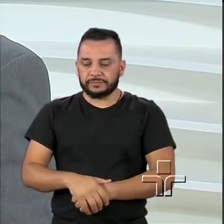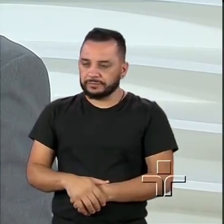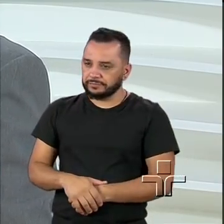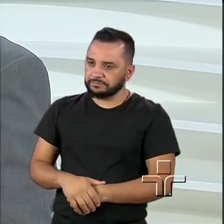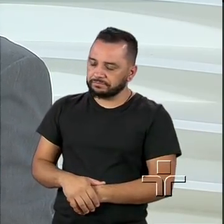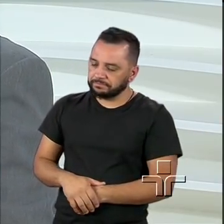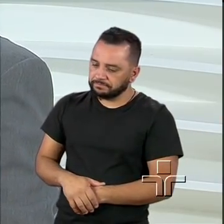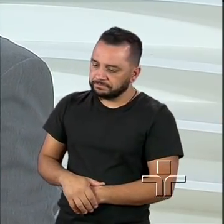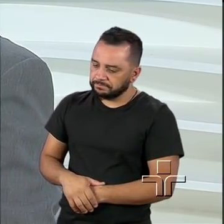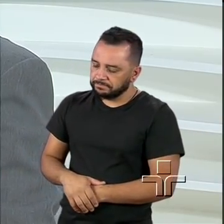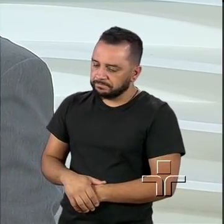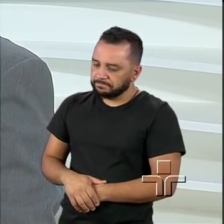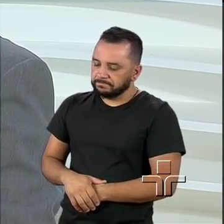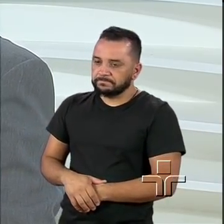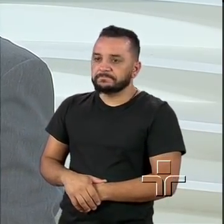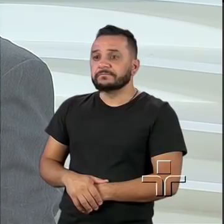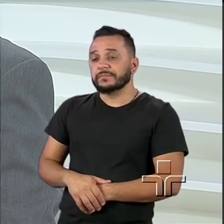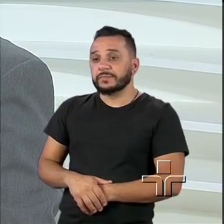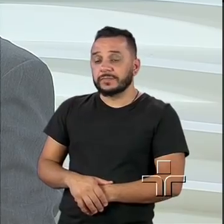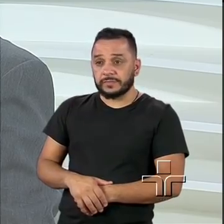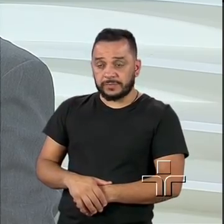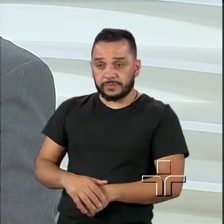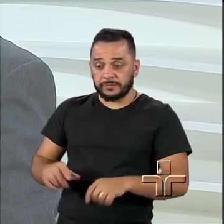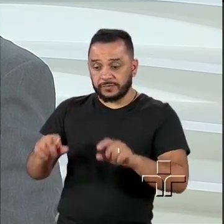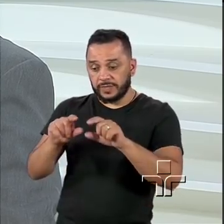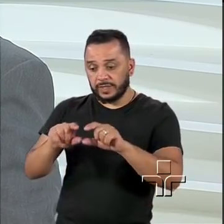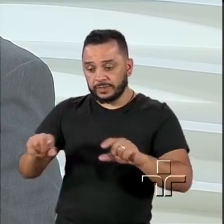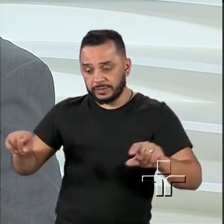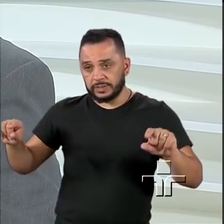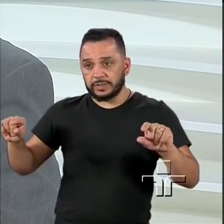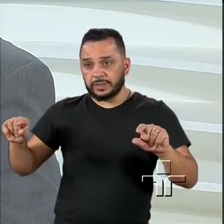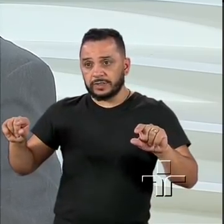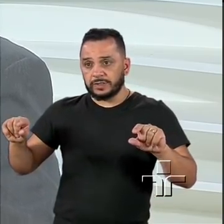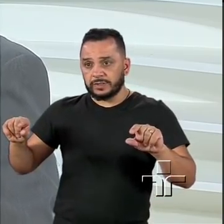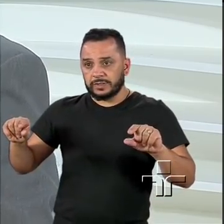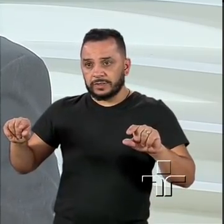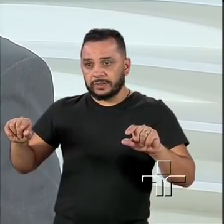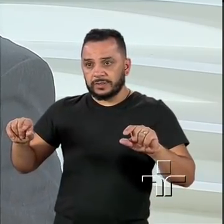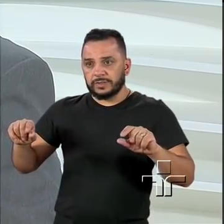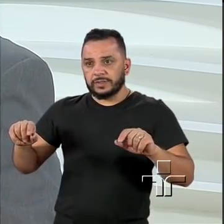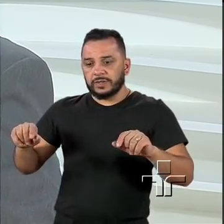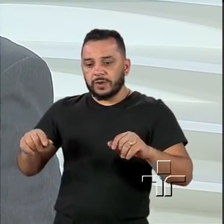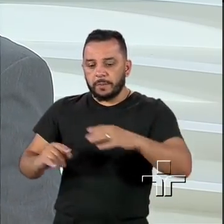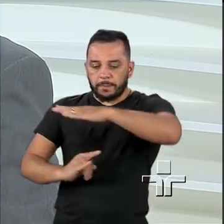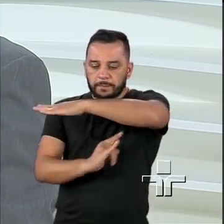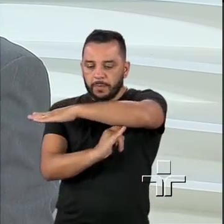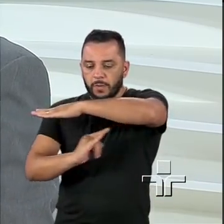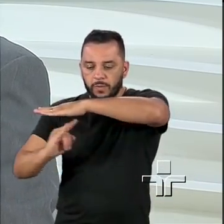Só constrói pontes